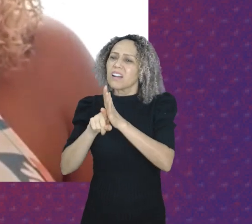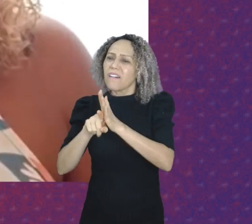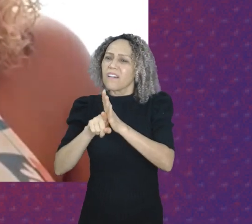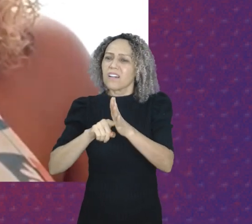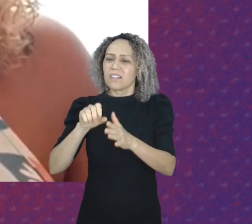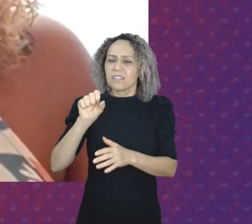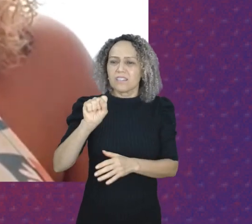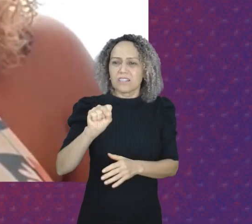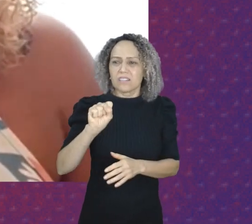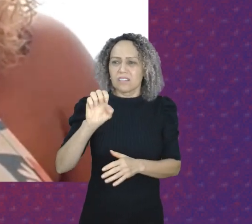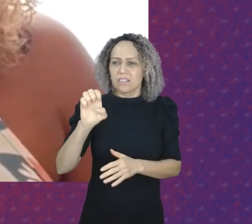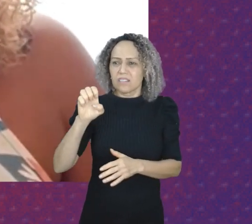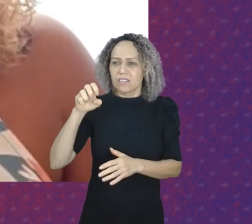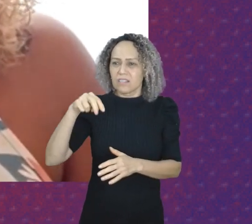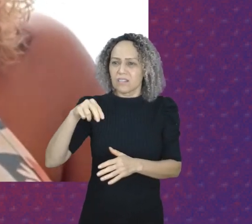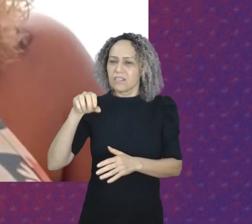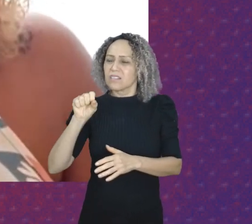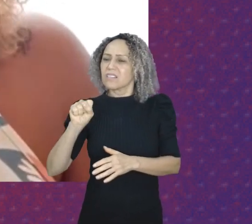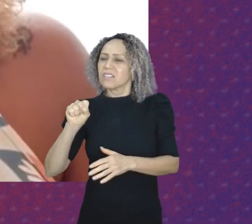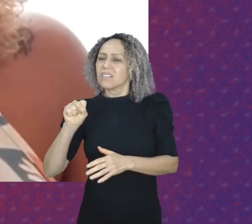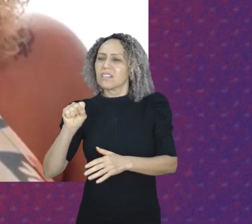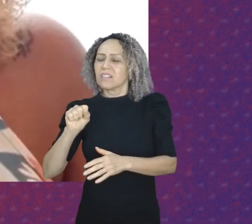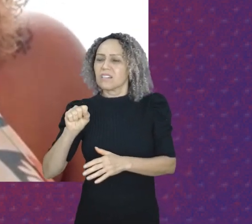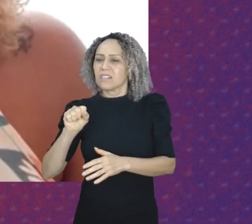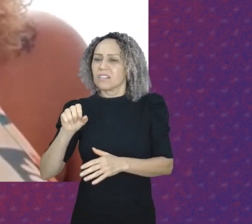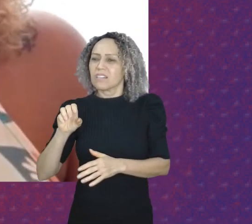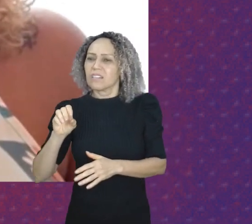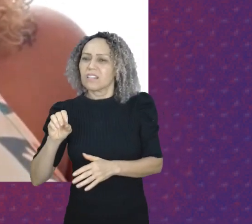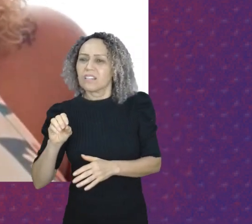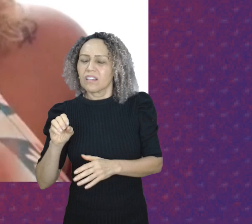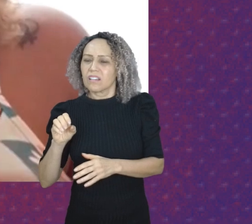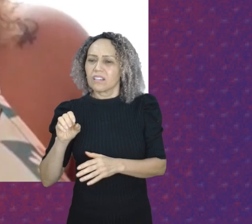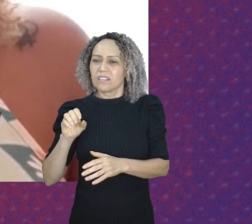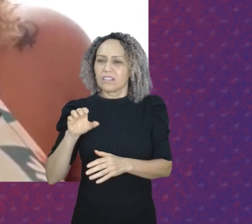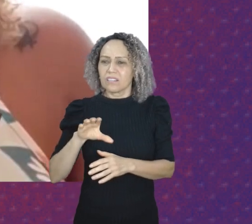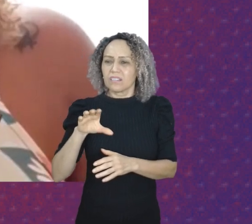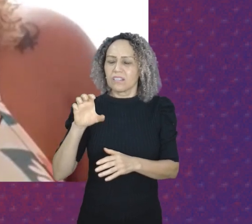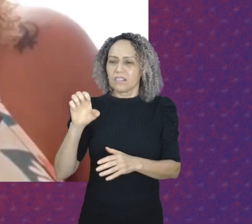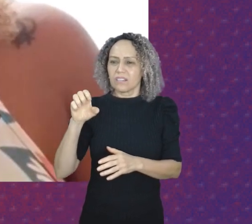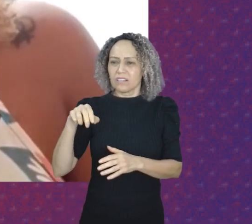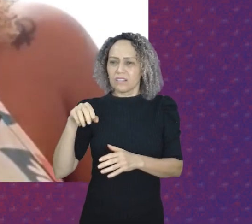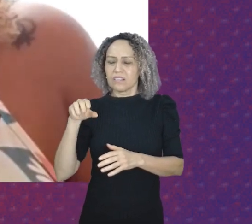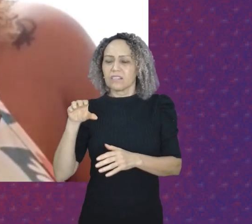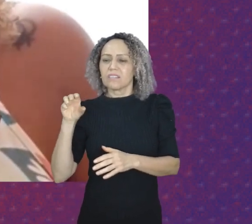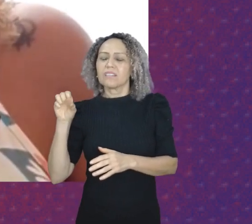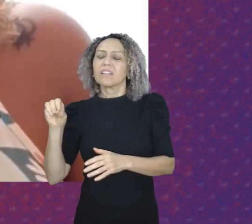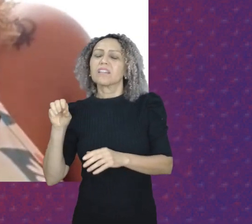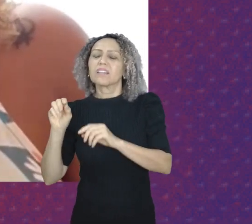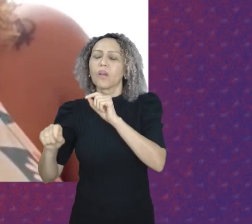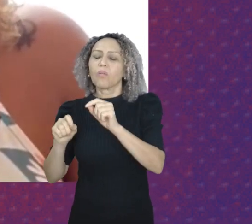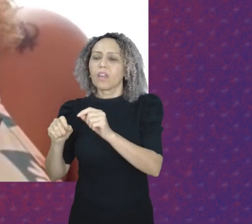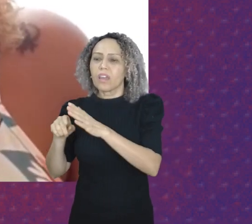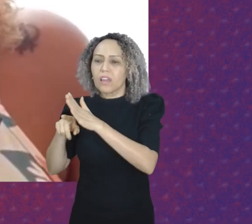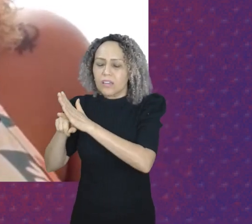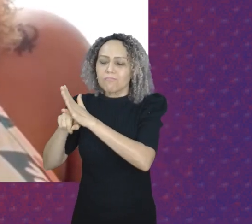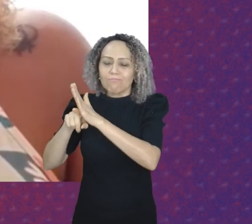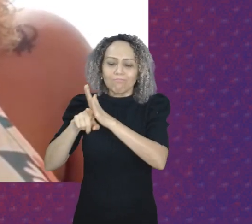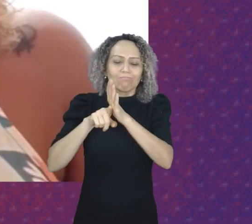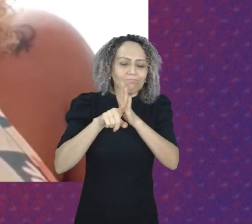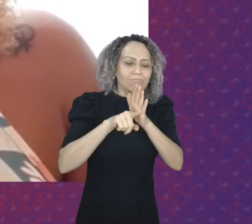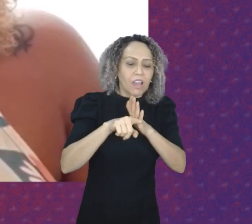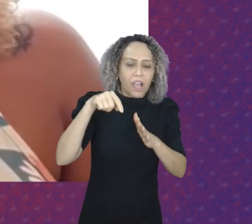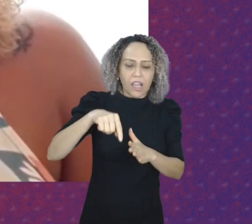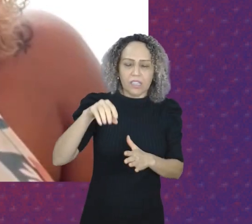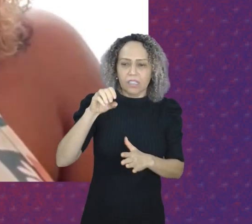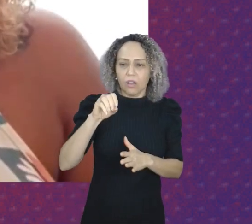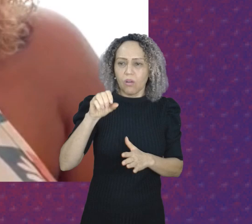em Pernambuco no dia 29 de agosto, na OAB, que aí a gente consegue, é um material feito pelo movimento social,